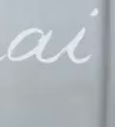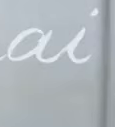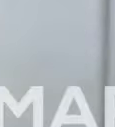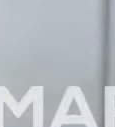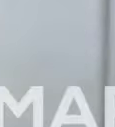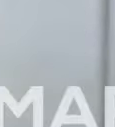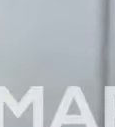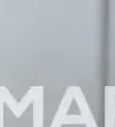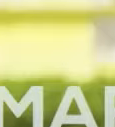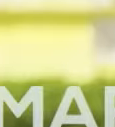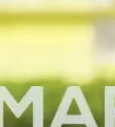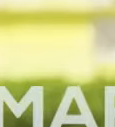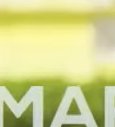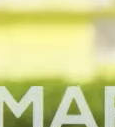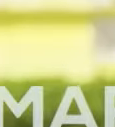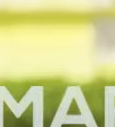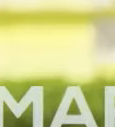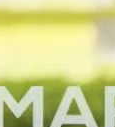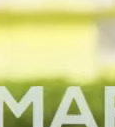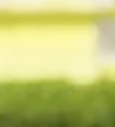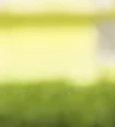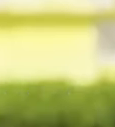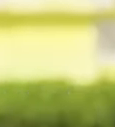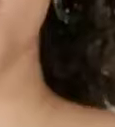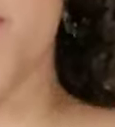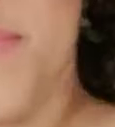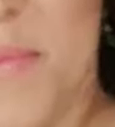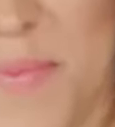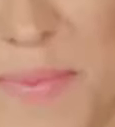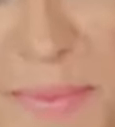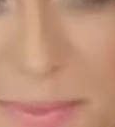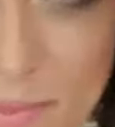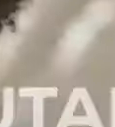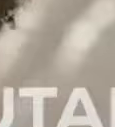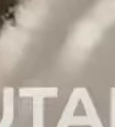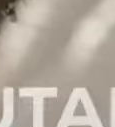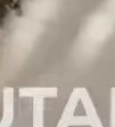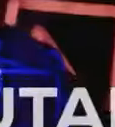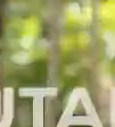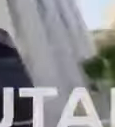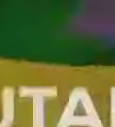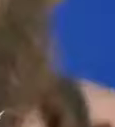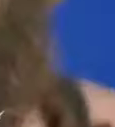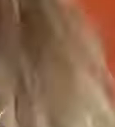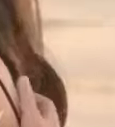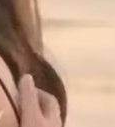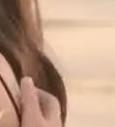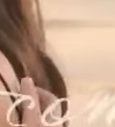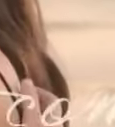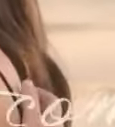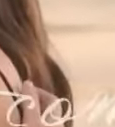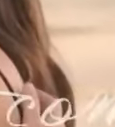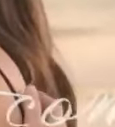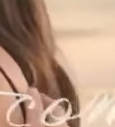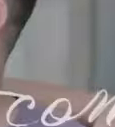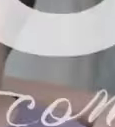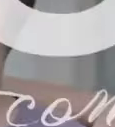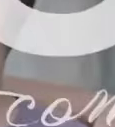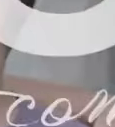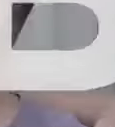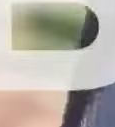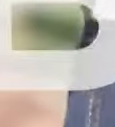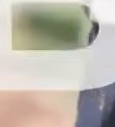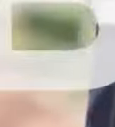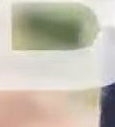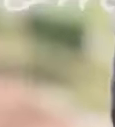nunca vai parar de amar. A gente não vai parar de lutar. Amor que se canta com L,